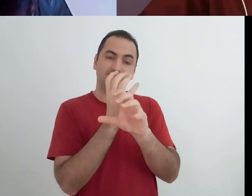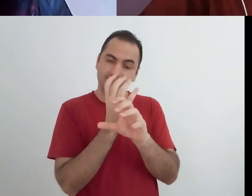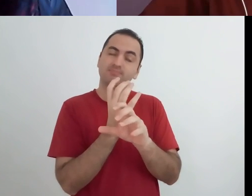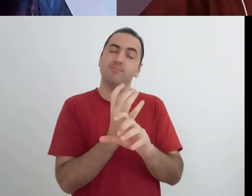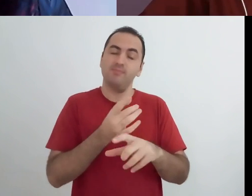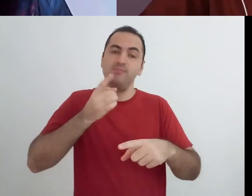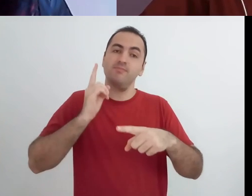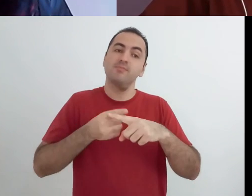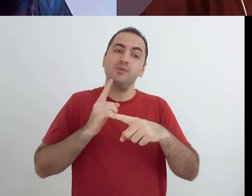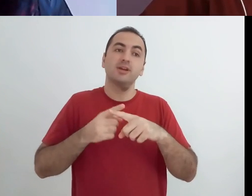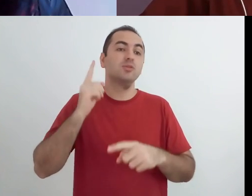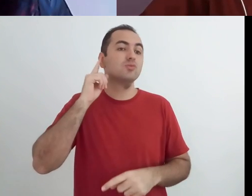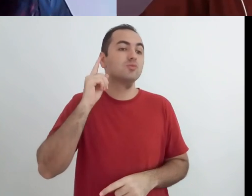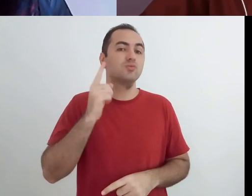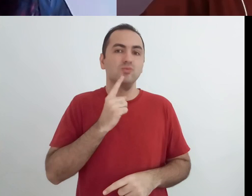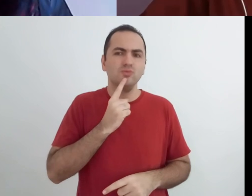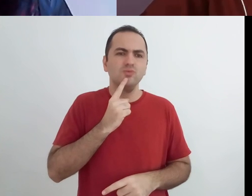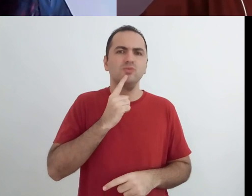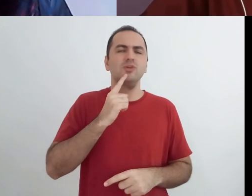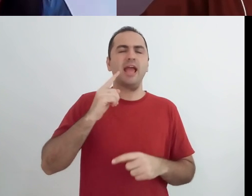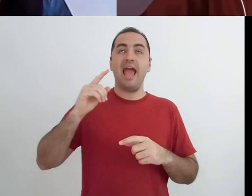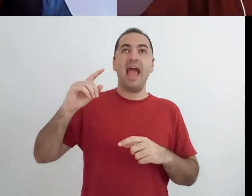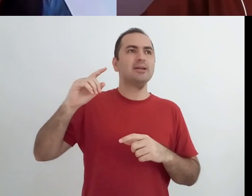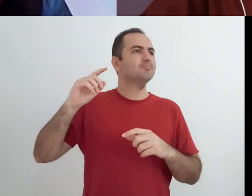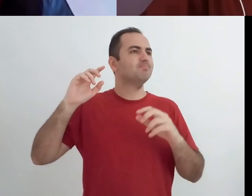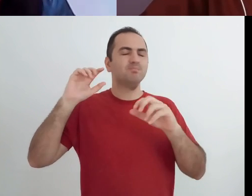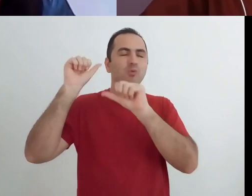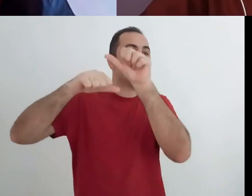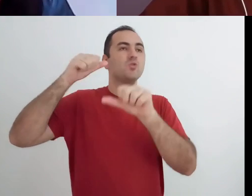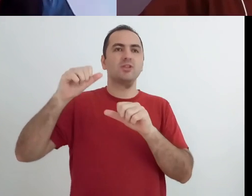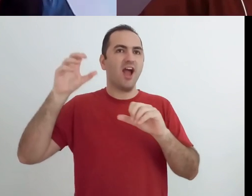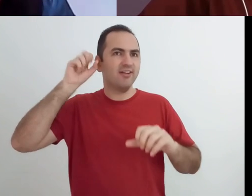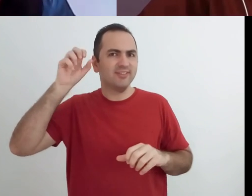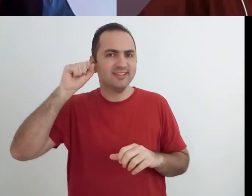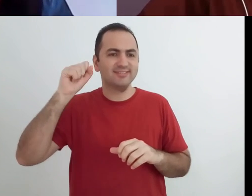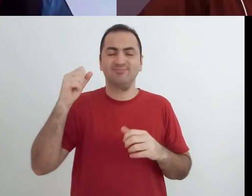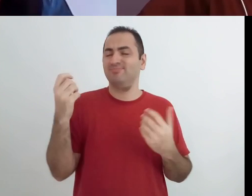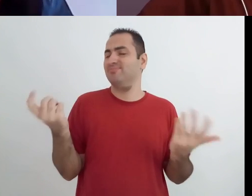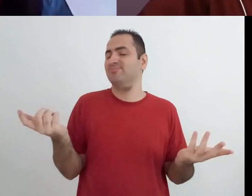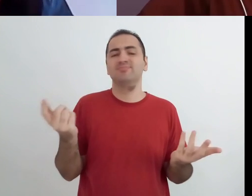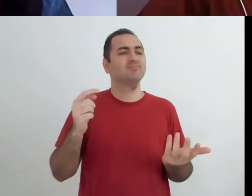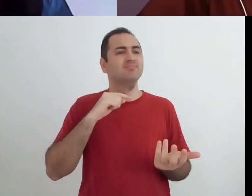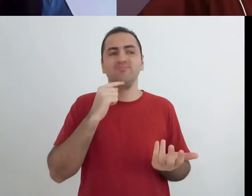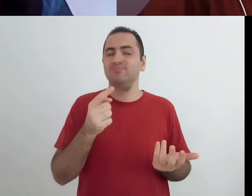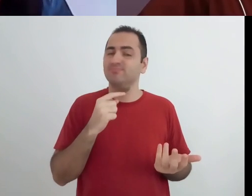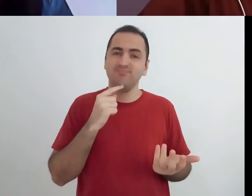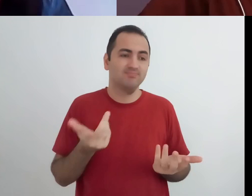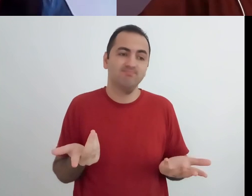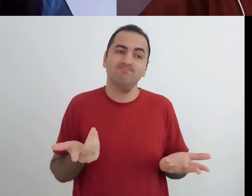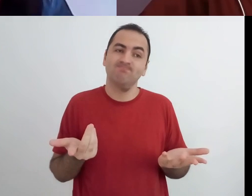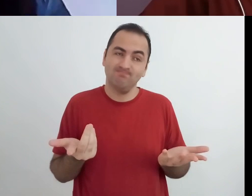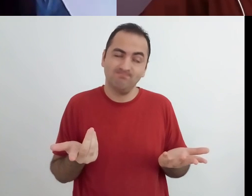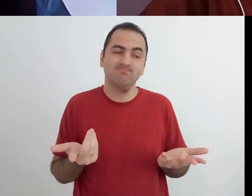Porque o surdo não vai deixar de ser surdo. A família consegue se adaptar a ele.